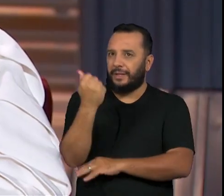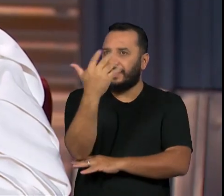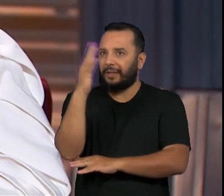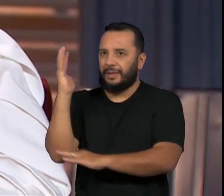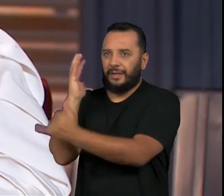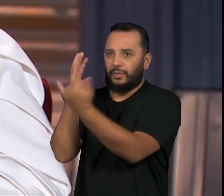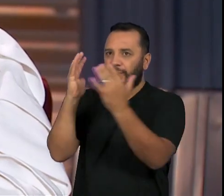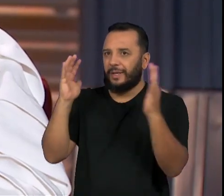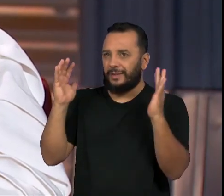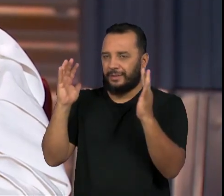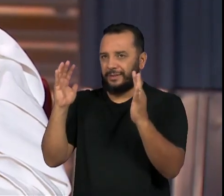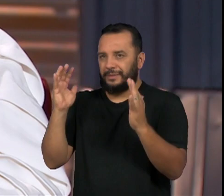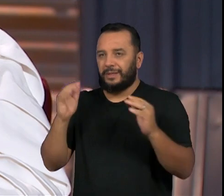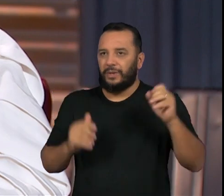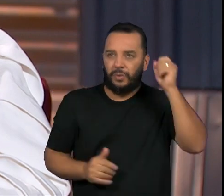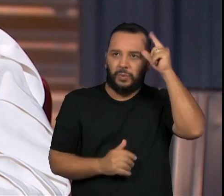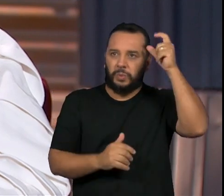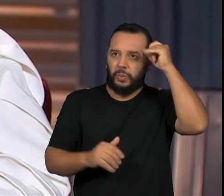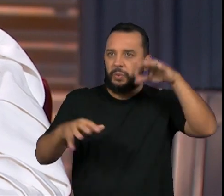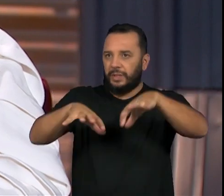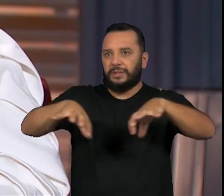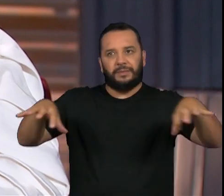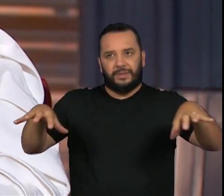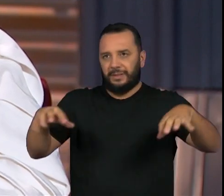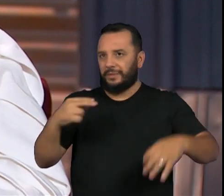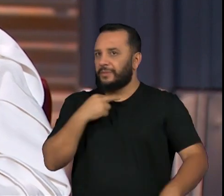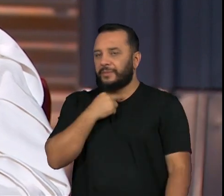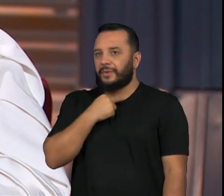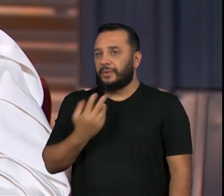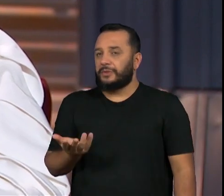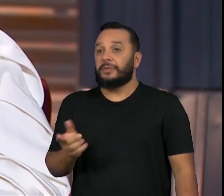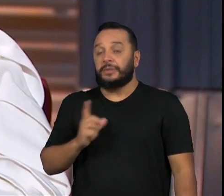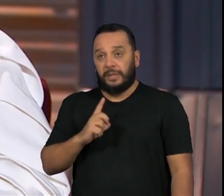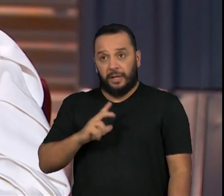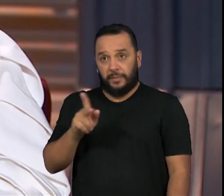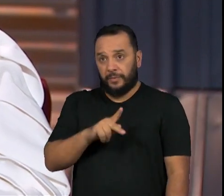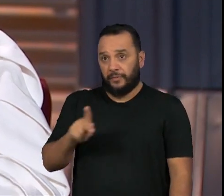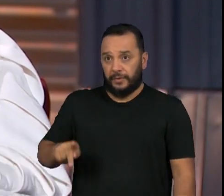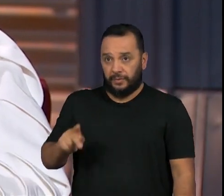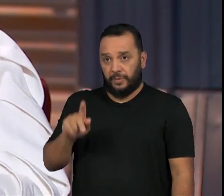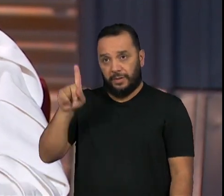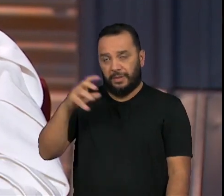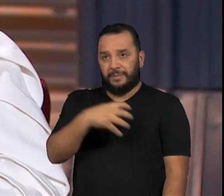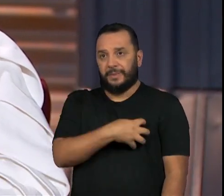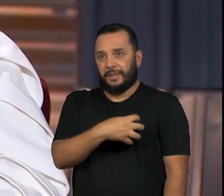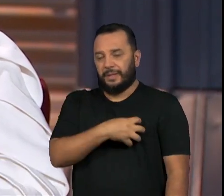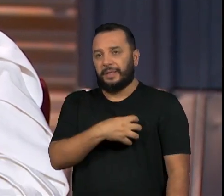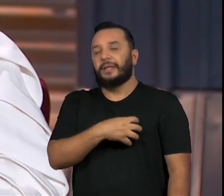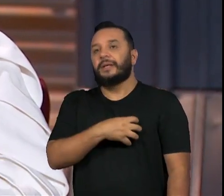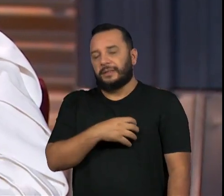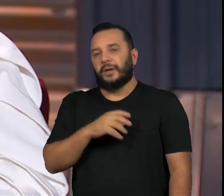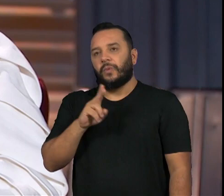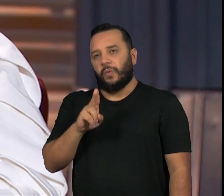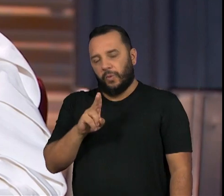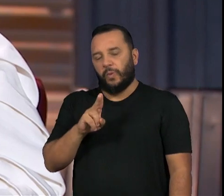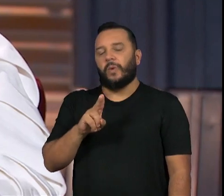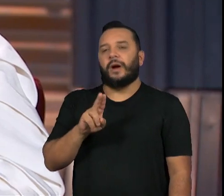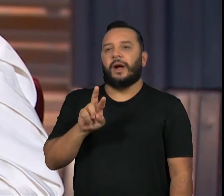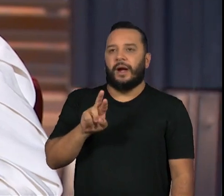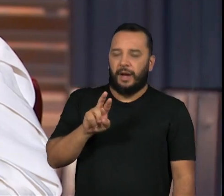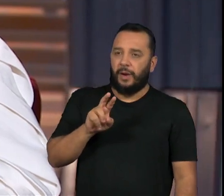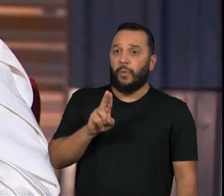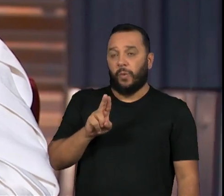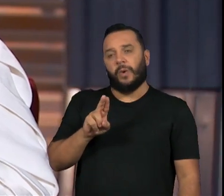de cultura, né? Tem um professor e autor baiano, né, professor da UFRJ, que é Muniz Sodré, autor